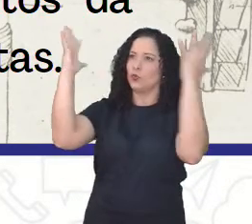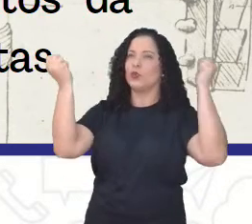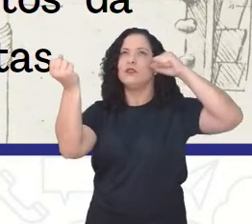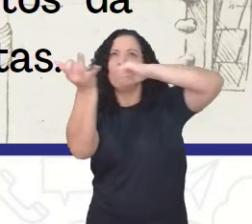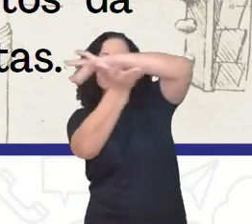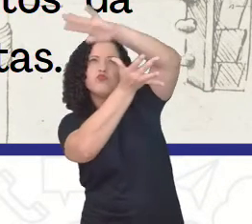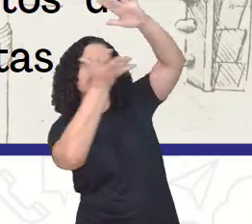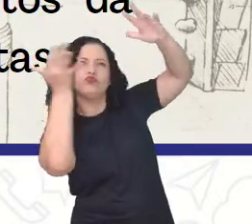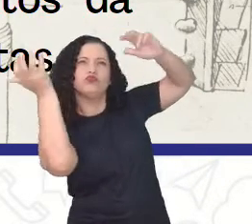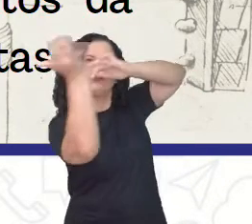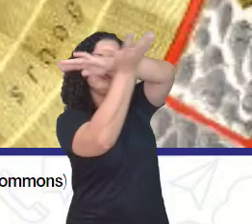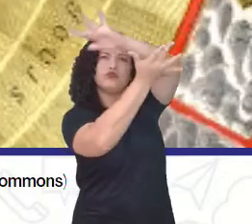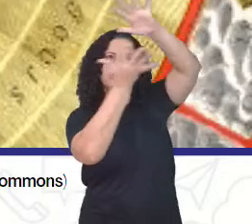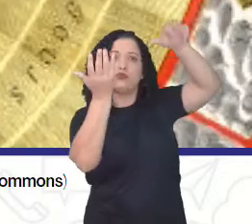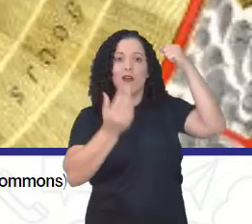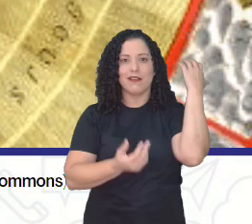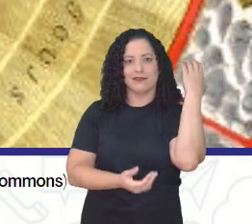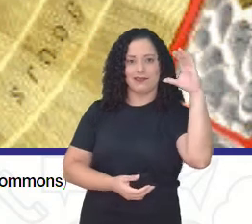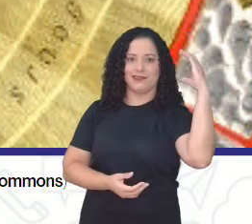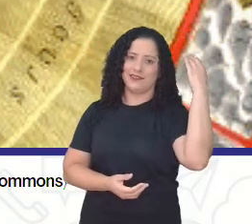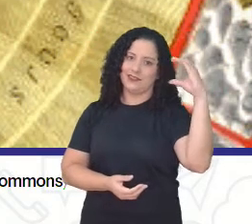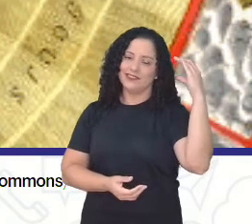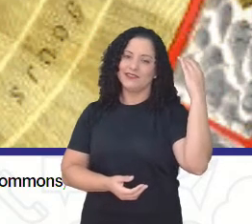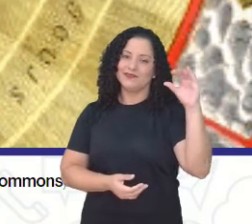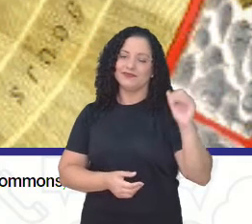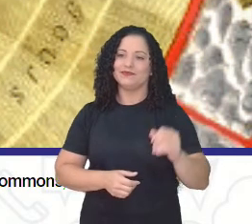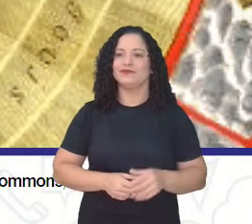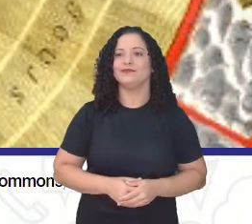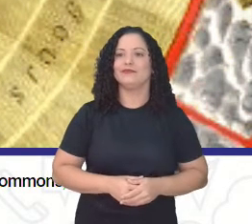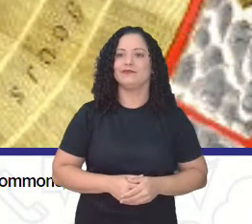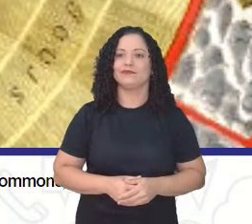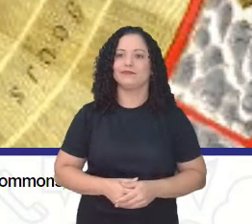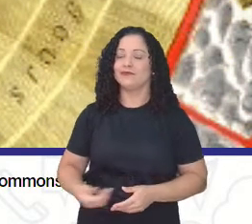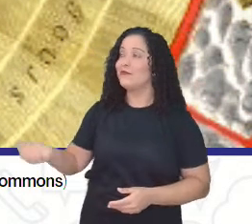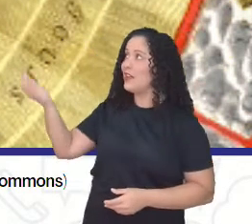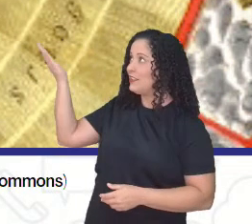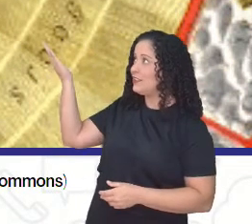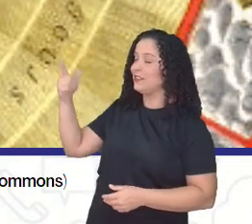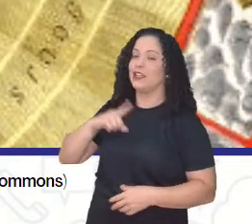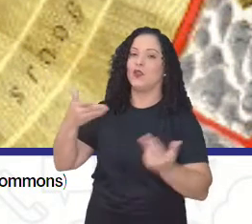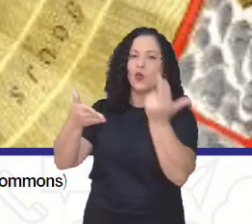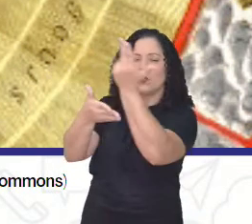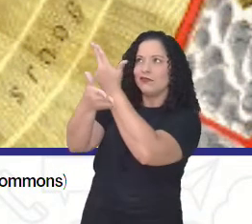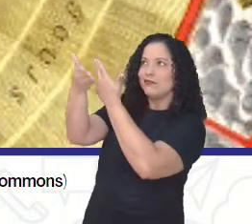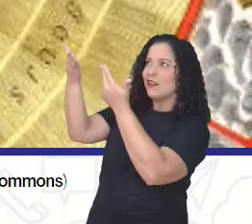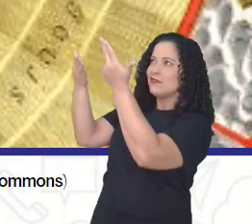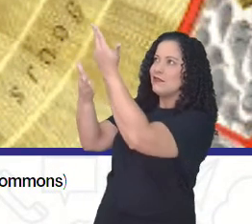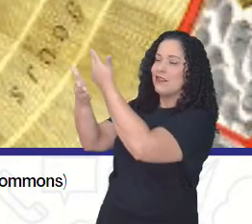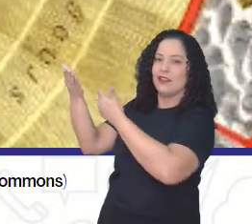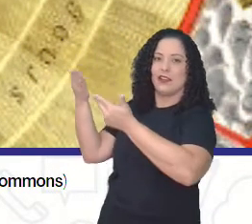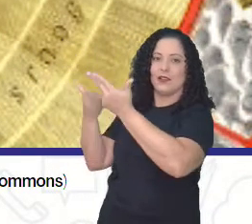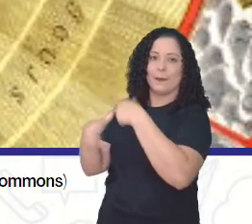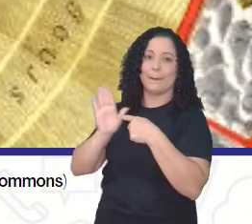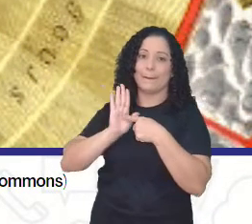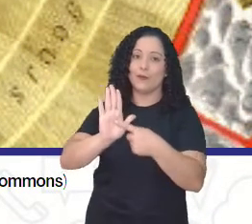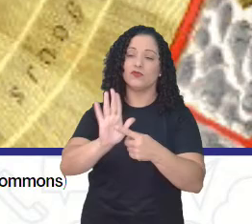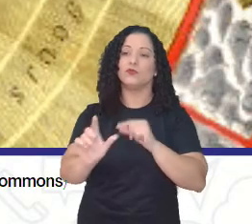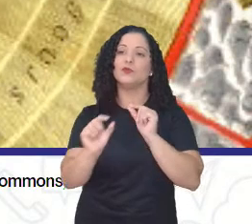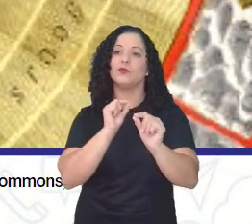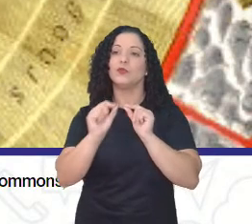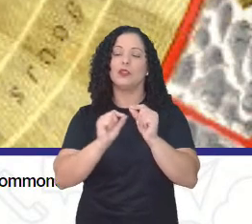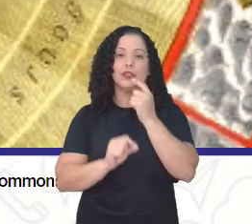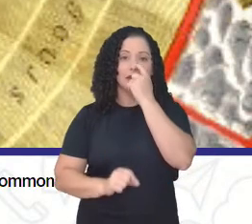no cientificismo, né? Então, aí, ó, aqui a gente tem um desenho, né, que mostra aí o